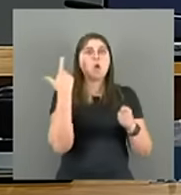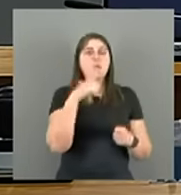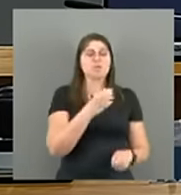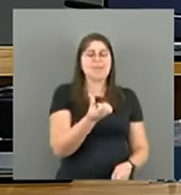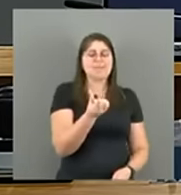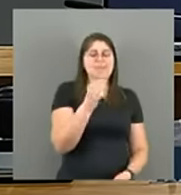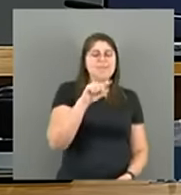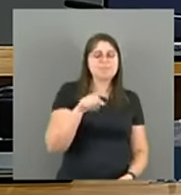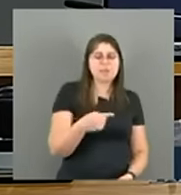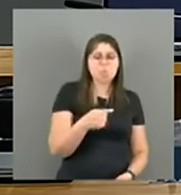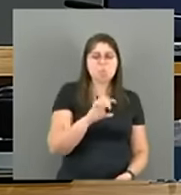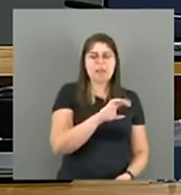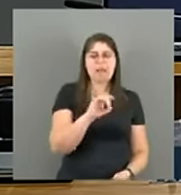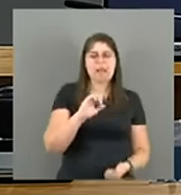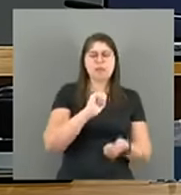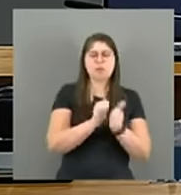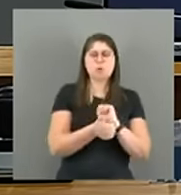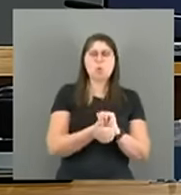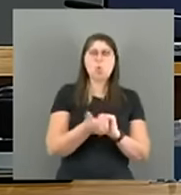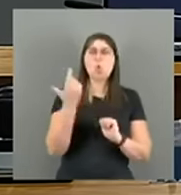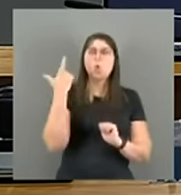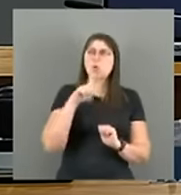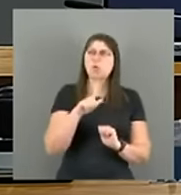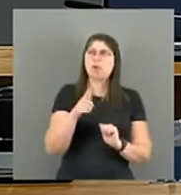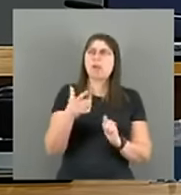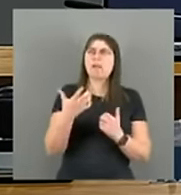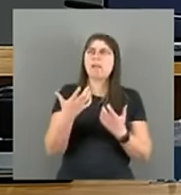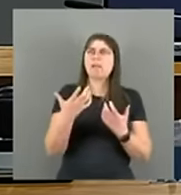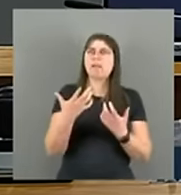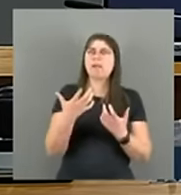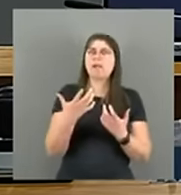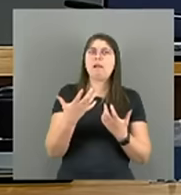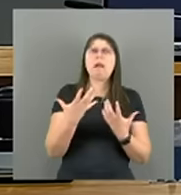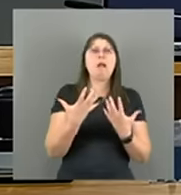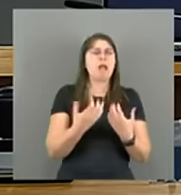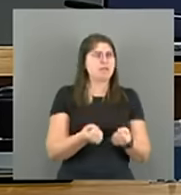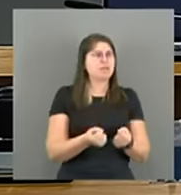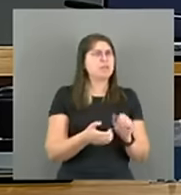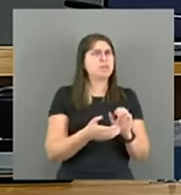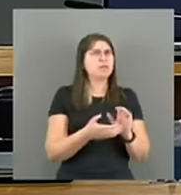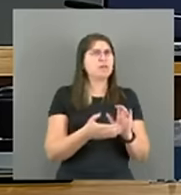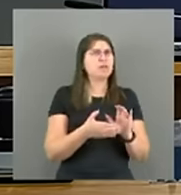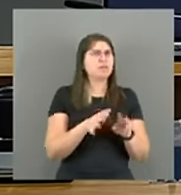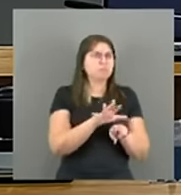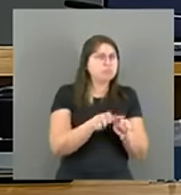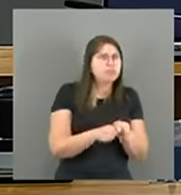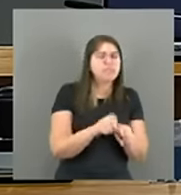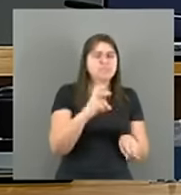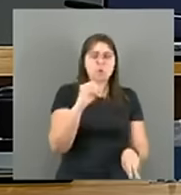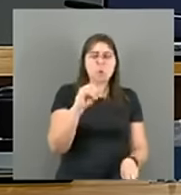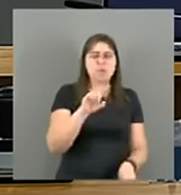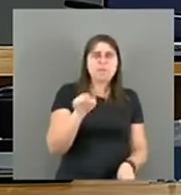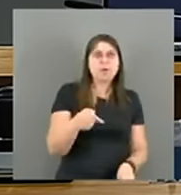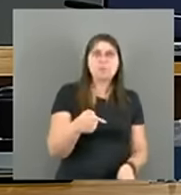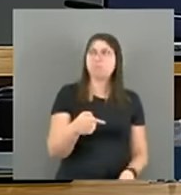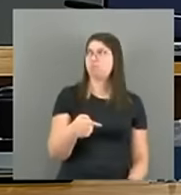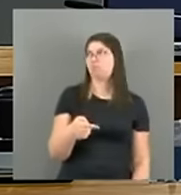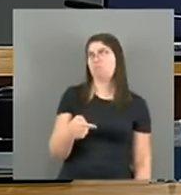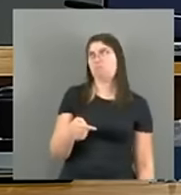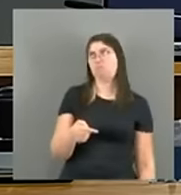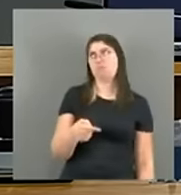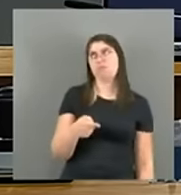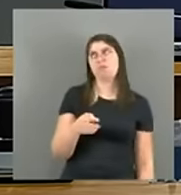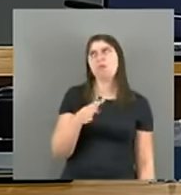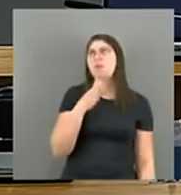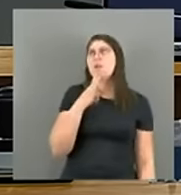jogo, ele seja capaz de aceitar uma propina de 50 mil reais? E eu falei, amigo, você leu o Milor Fernandes? Ele falou,